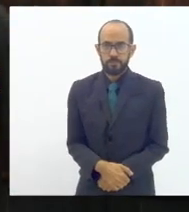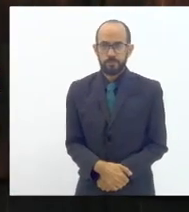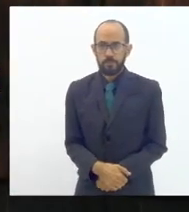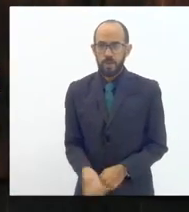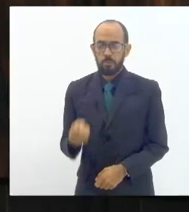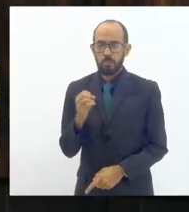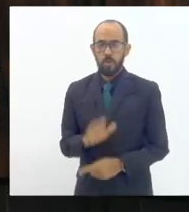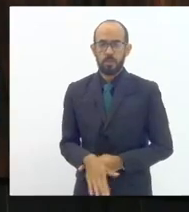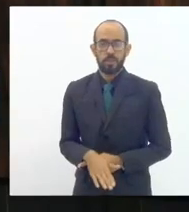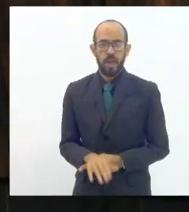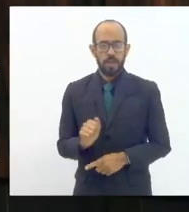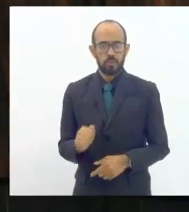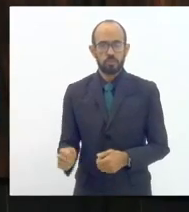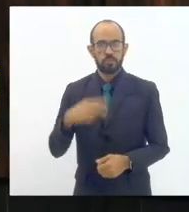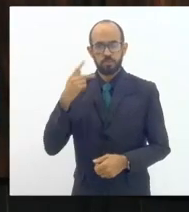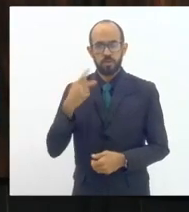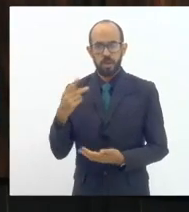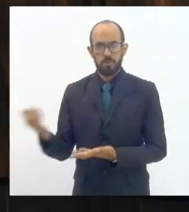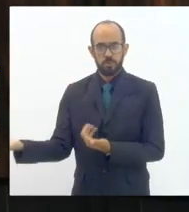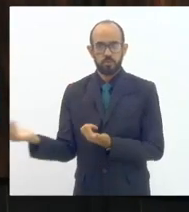Boa tarde, Parlamento Juvenil.